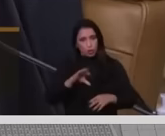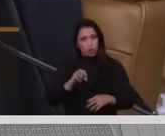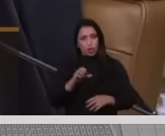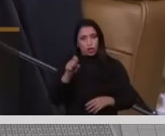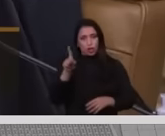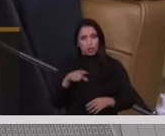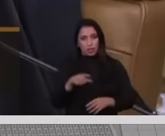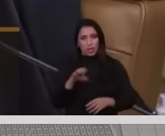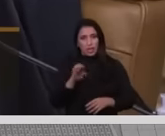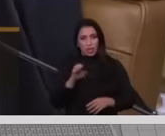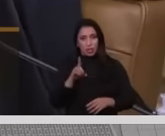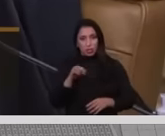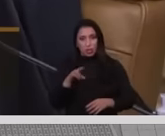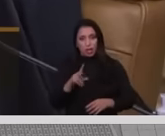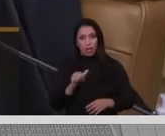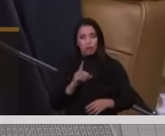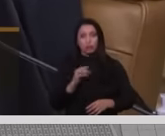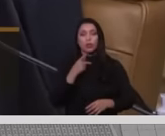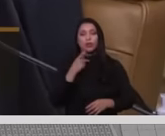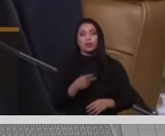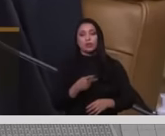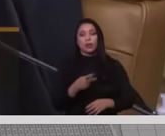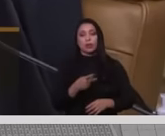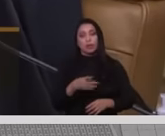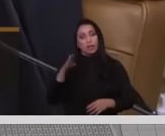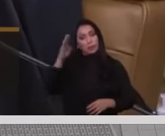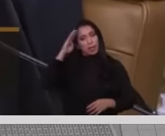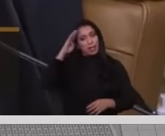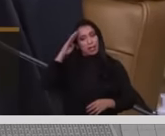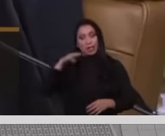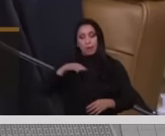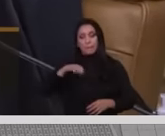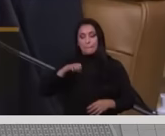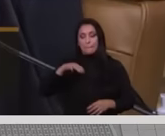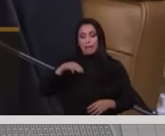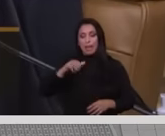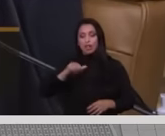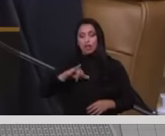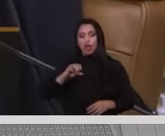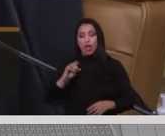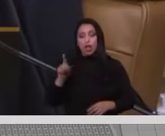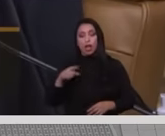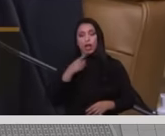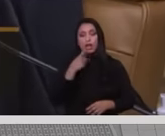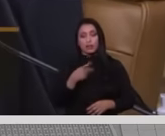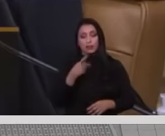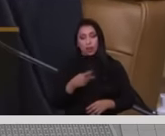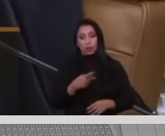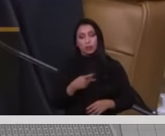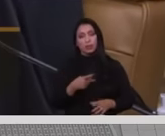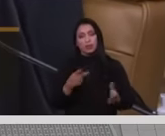achei um pouco ambíguo, né? Porque ele começou a decisão dele falando que deve, ao contrário do Alexandre de